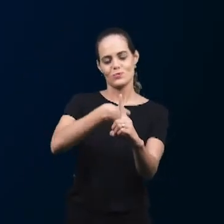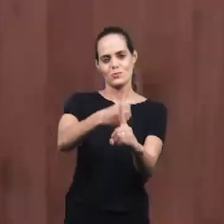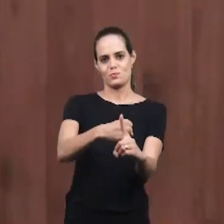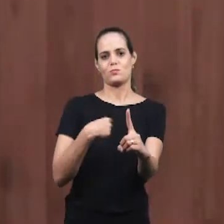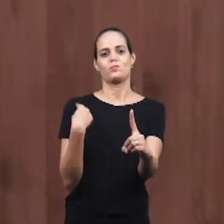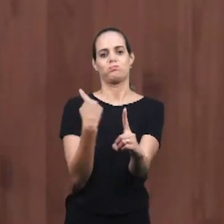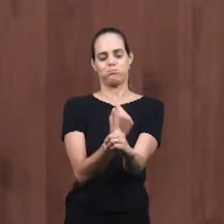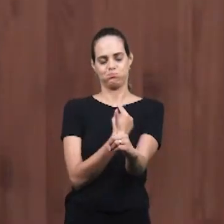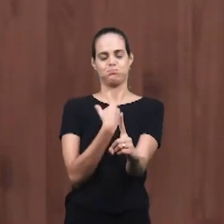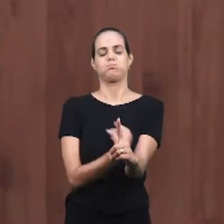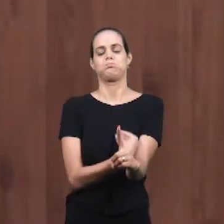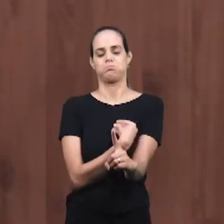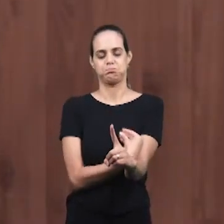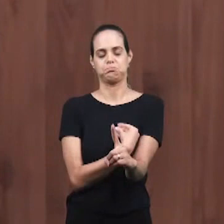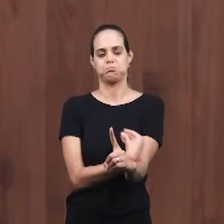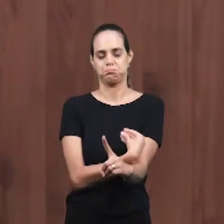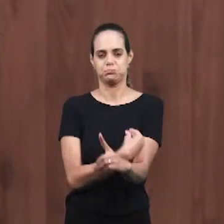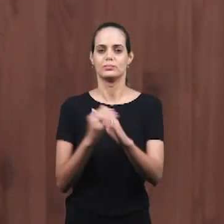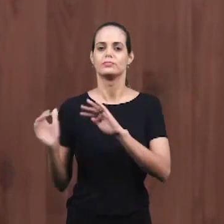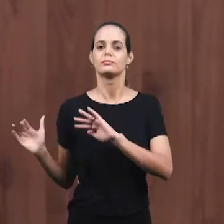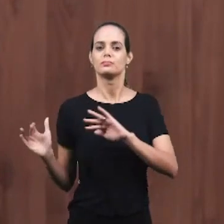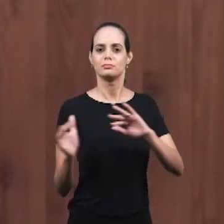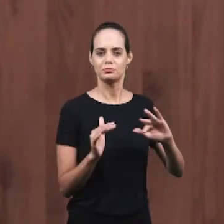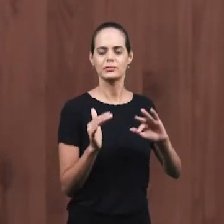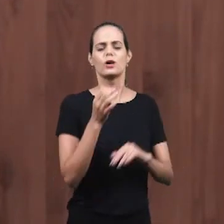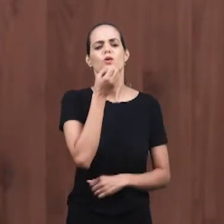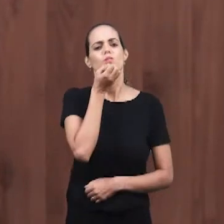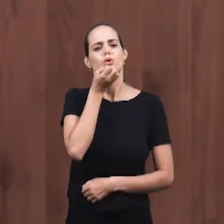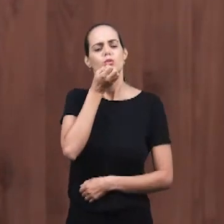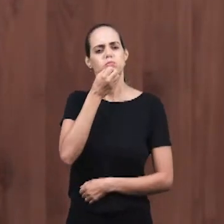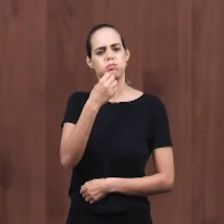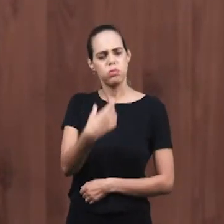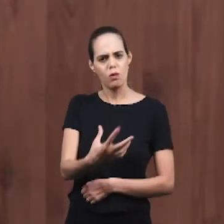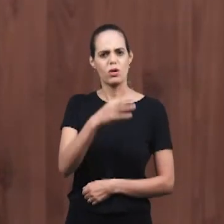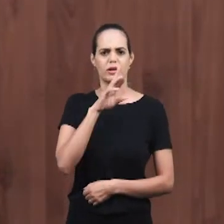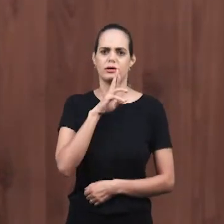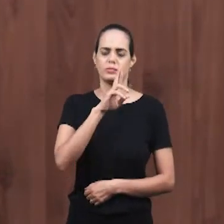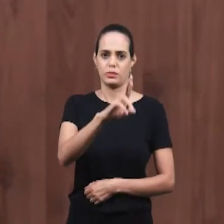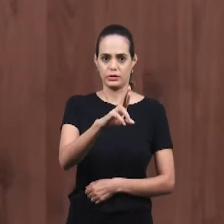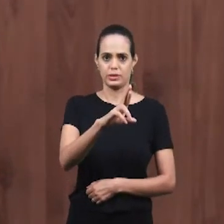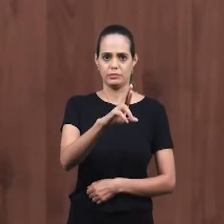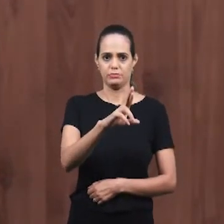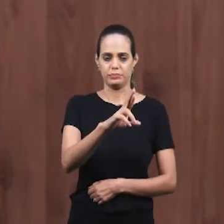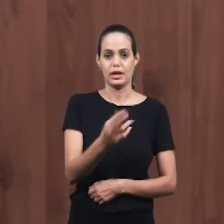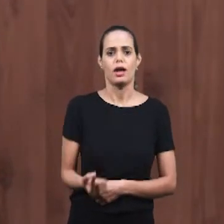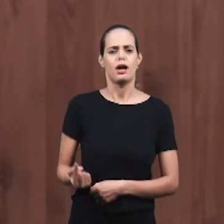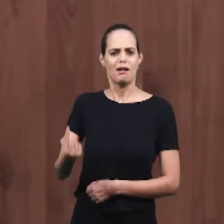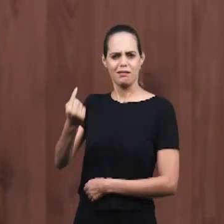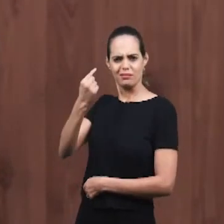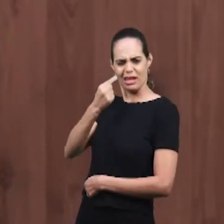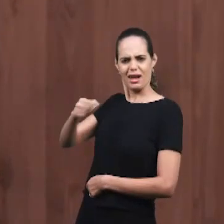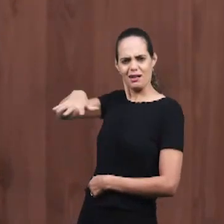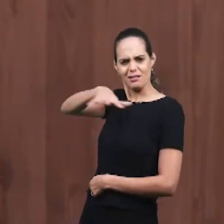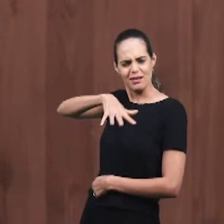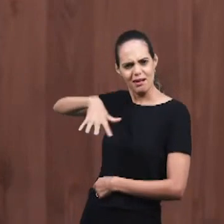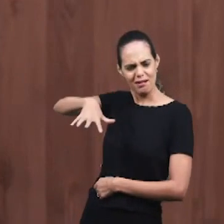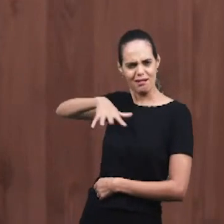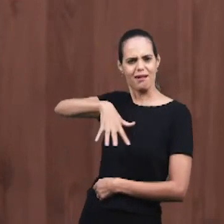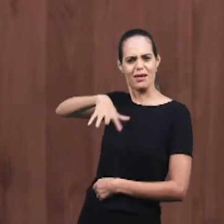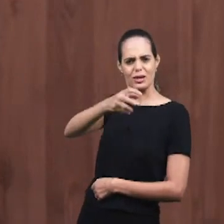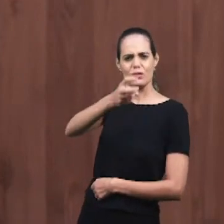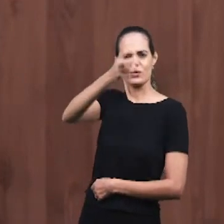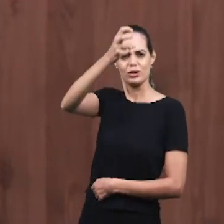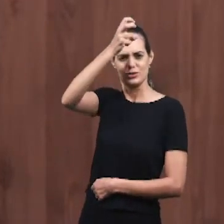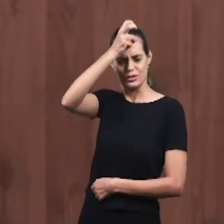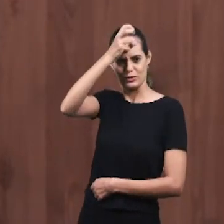Jesus. Irmão Rodrigo, esta colocação sua foi muito bem feita em razão de lembrar daquilo que aconteceu no Egito, ou seja, assim como